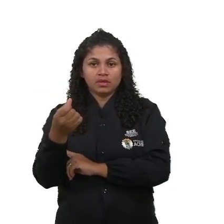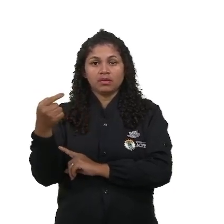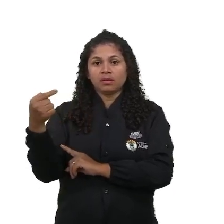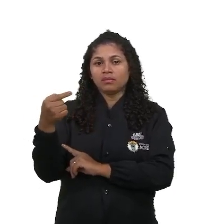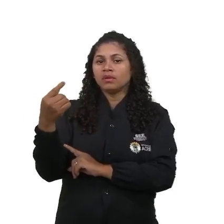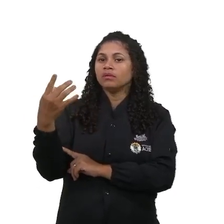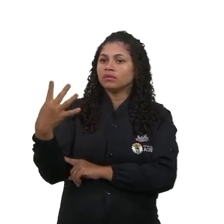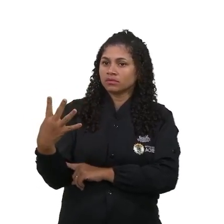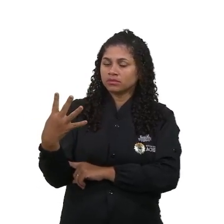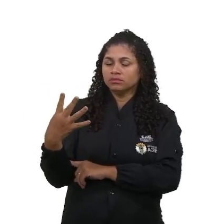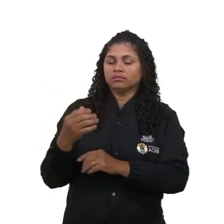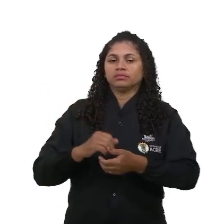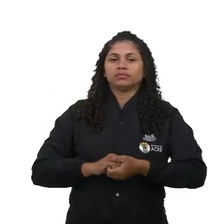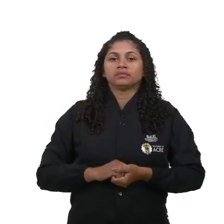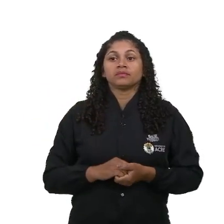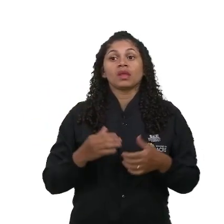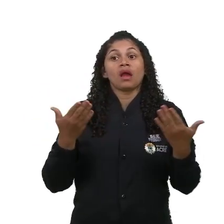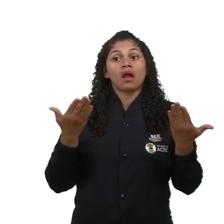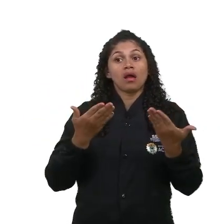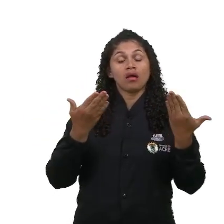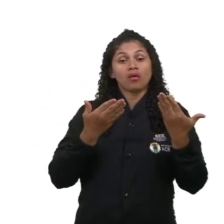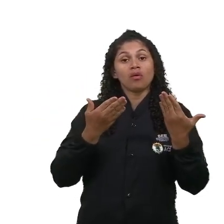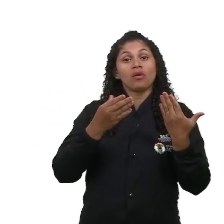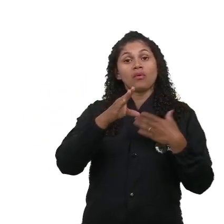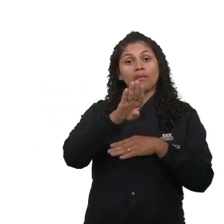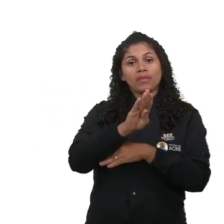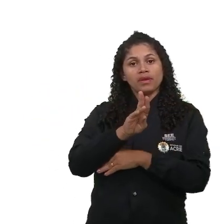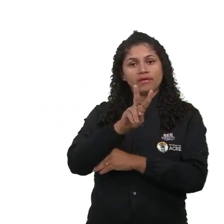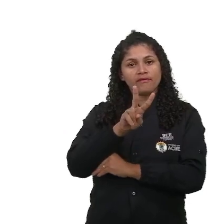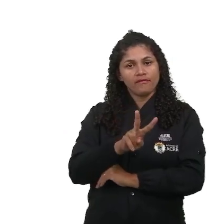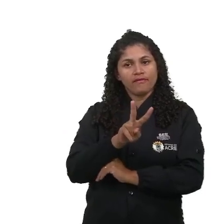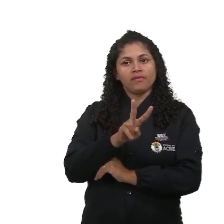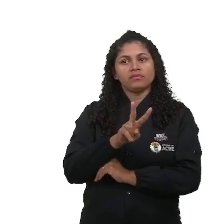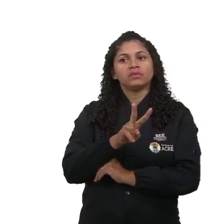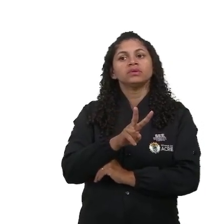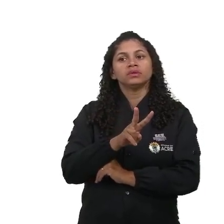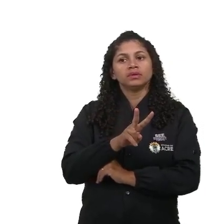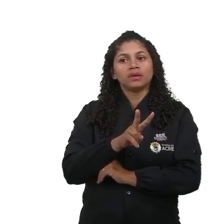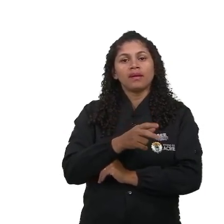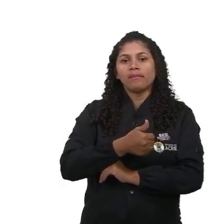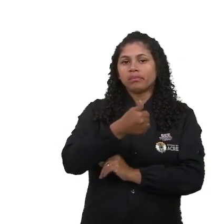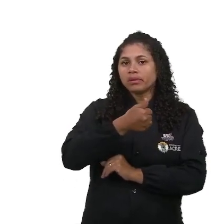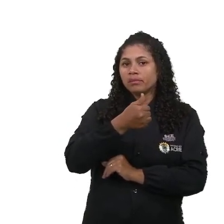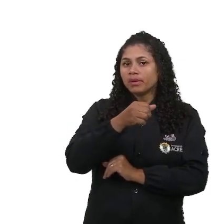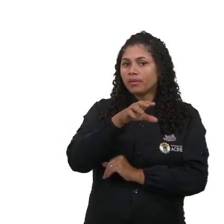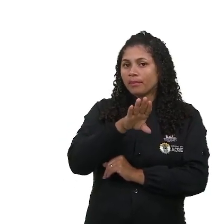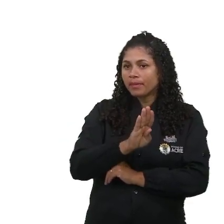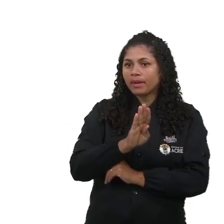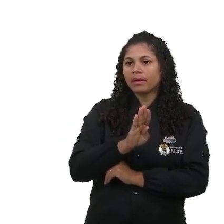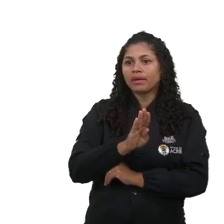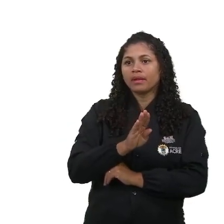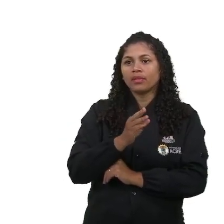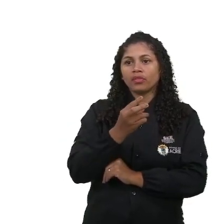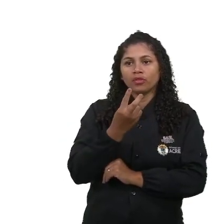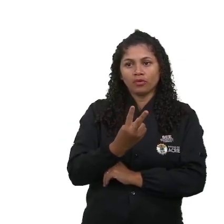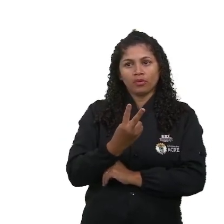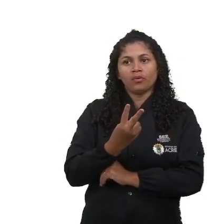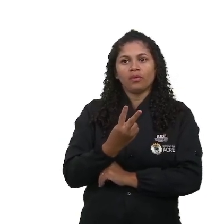Agora o vetor beta v, eu pego o beta, que é 2,